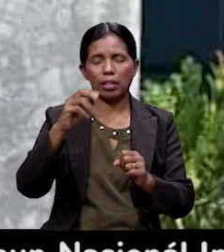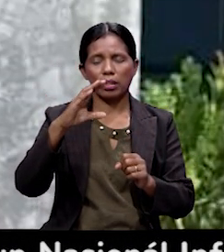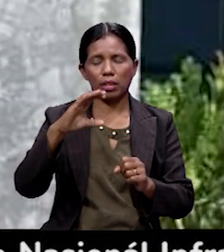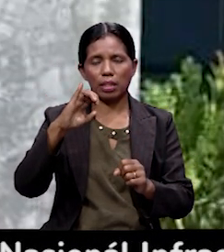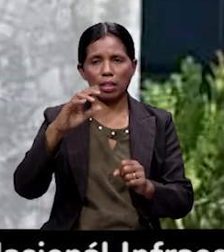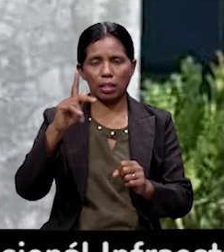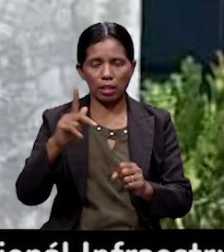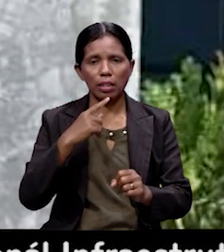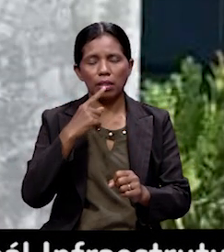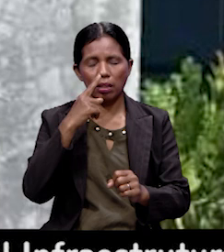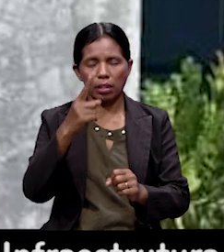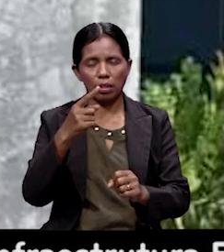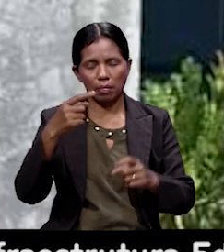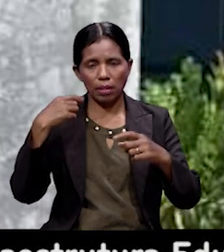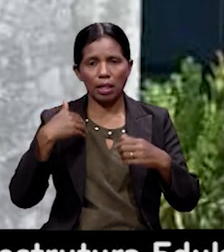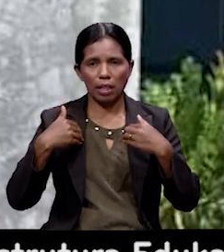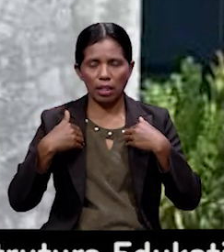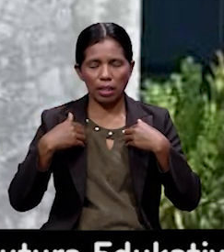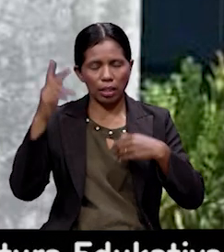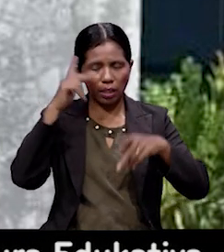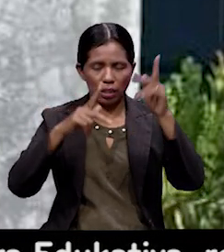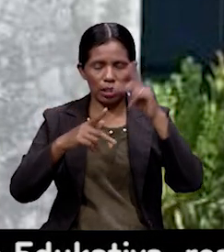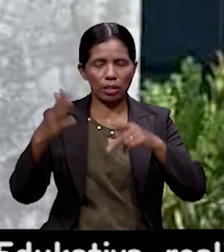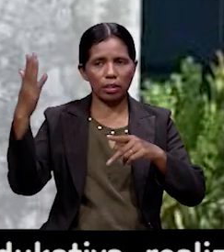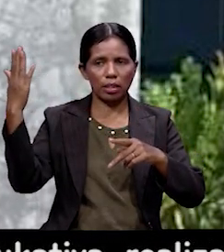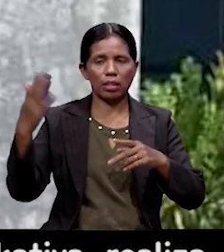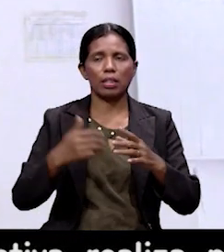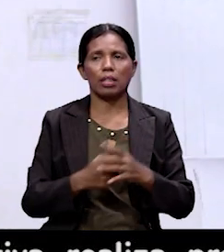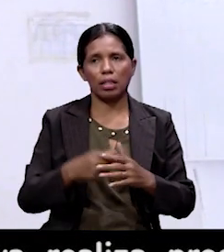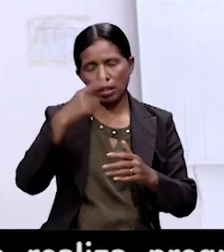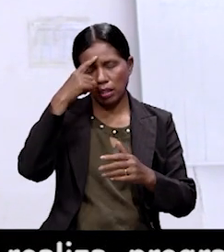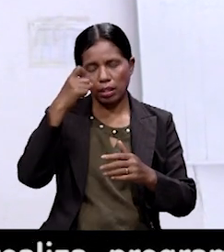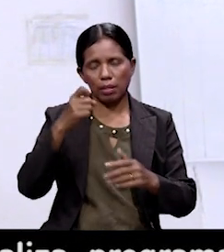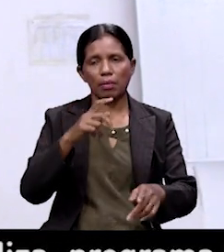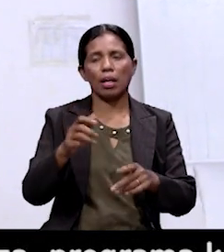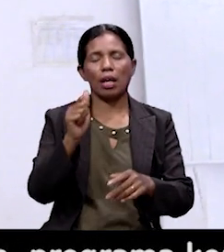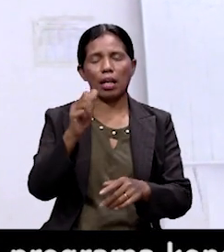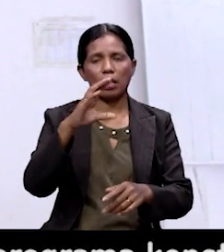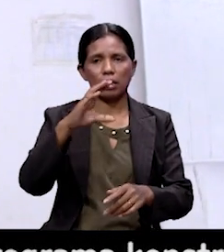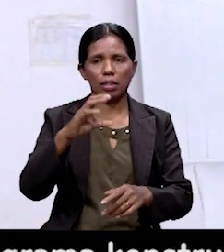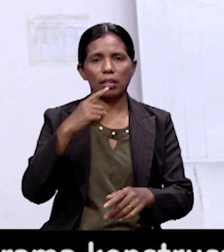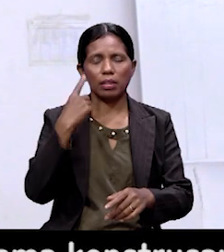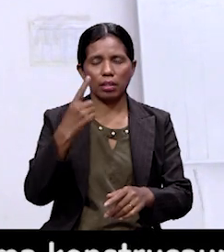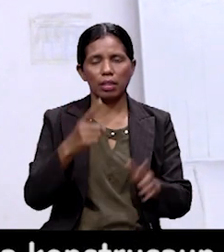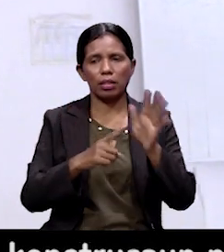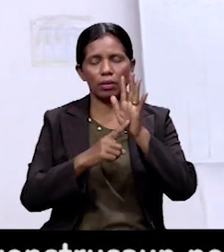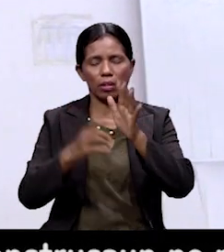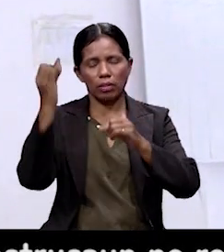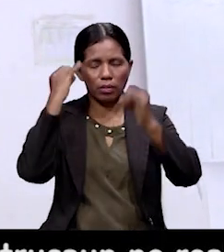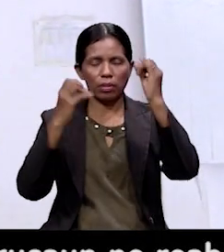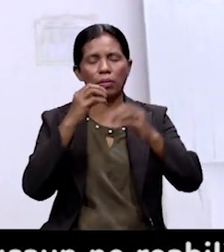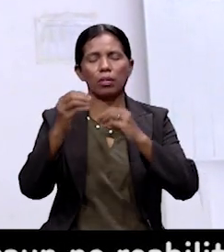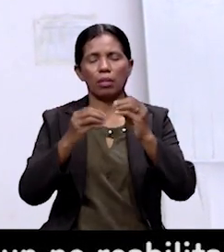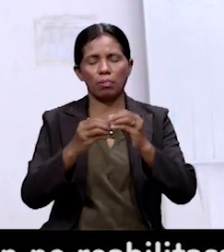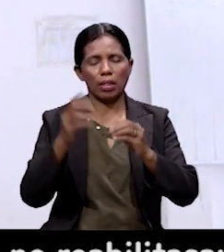AC tamba ia ligação ho caso ia uma mahontopo honis Tamba suspeito a ser sempre ativo publica informação com a bacasa